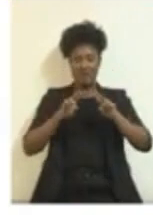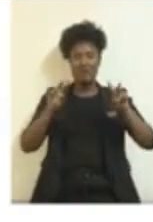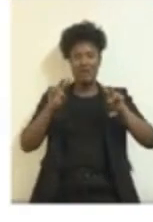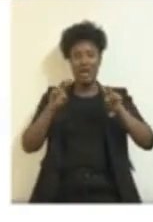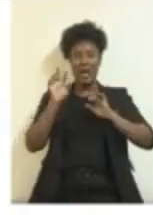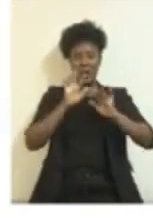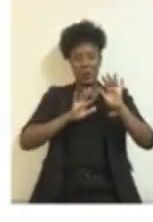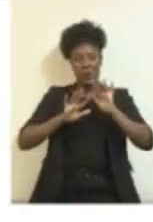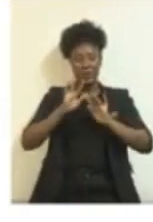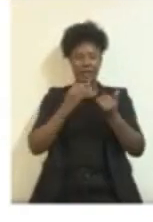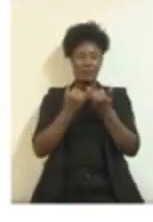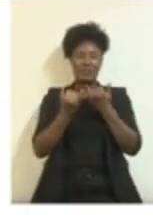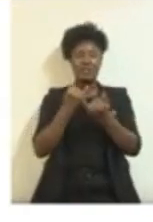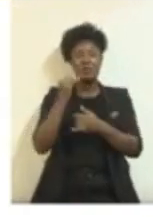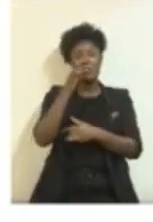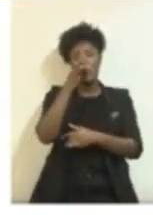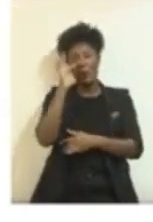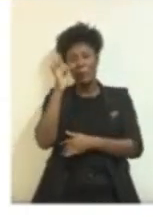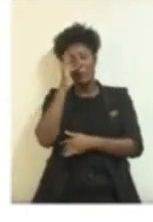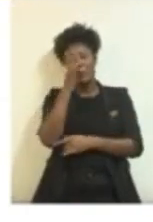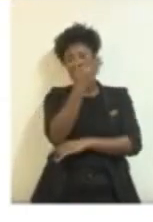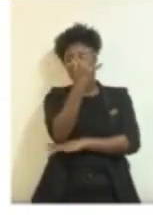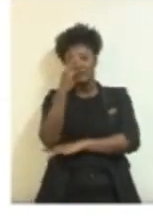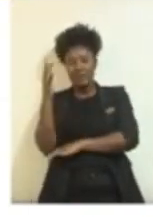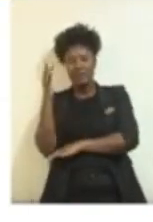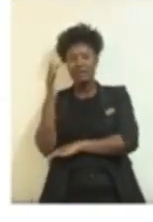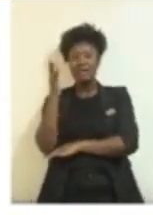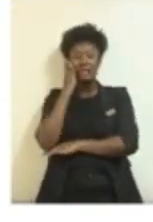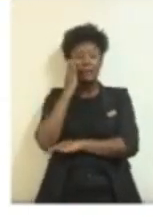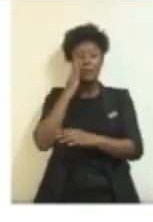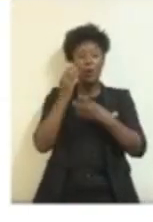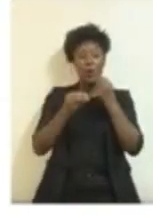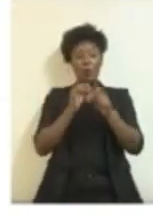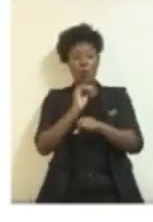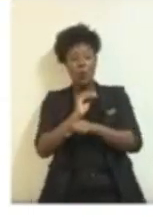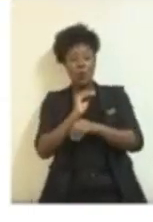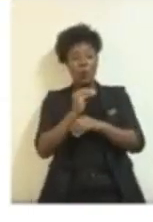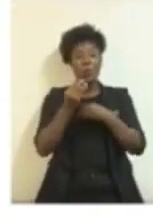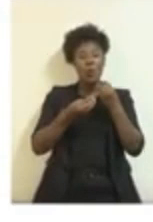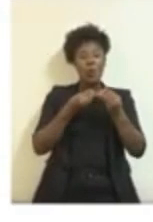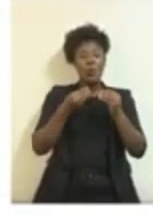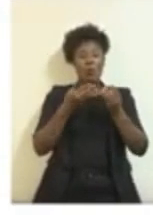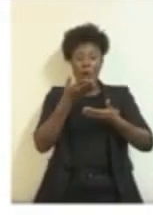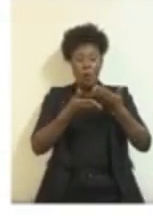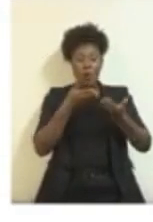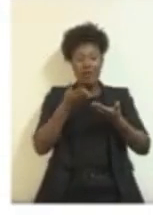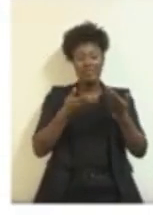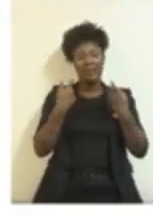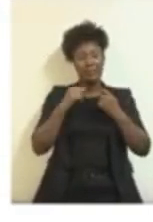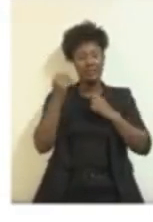das plantas, para ver isso. Bom, então,